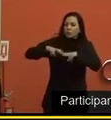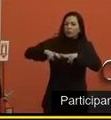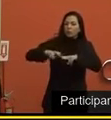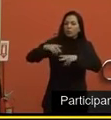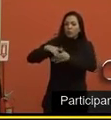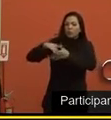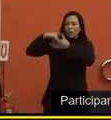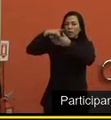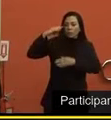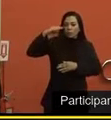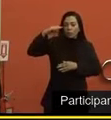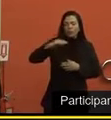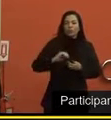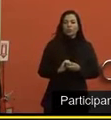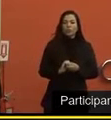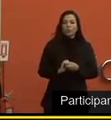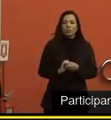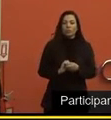seguintes autoridades: